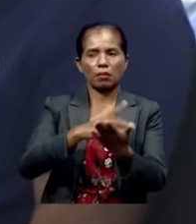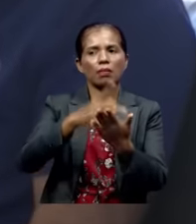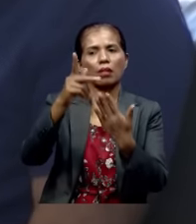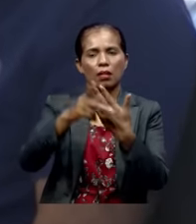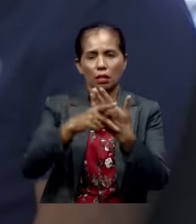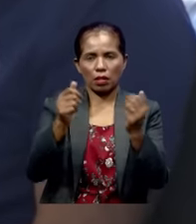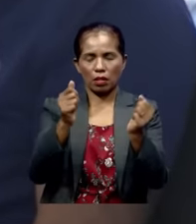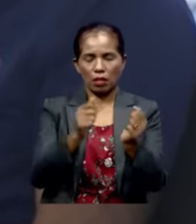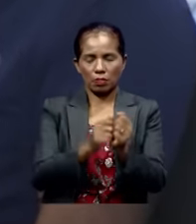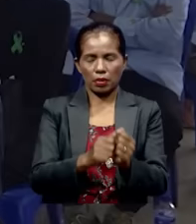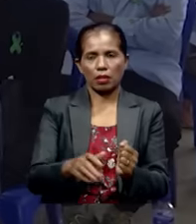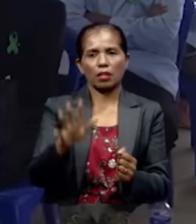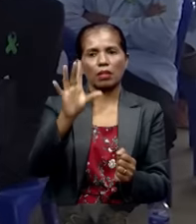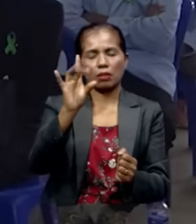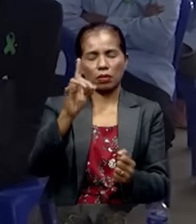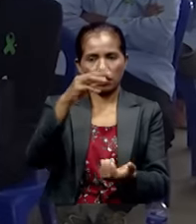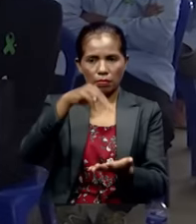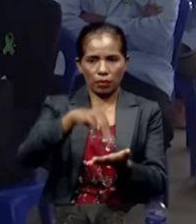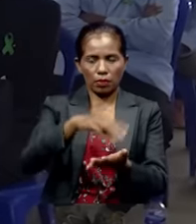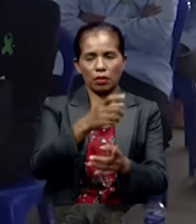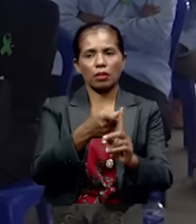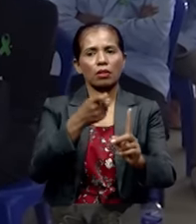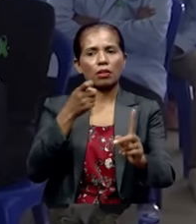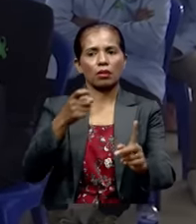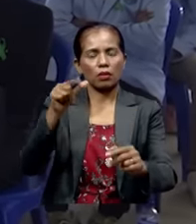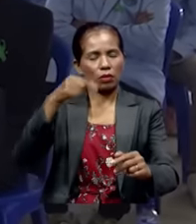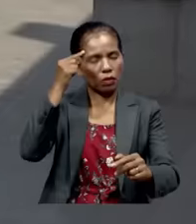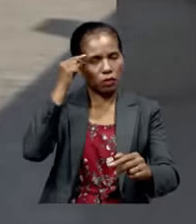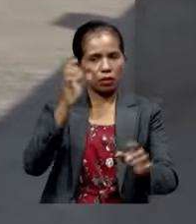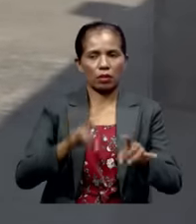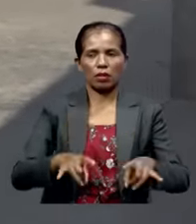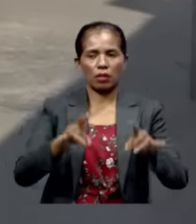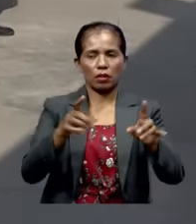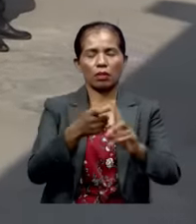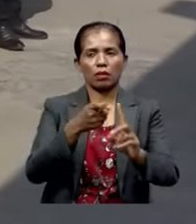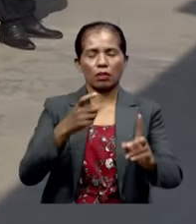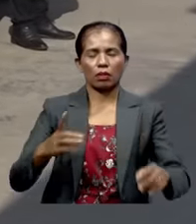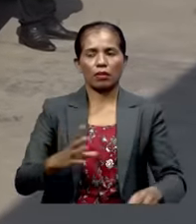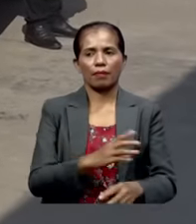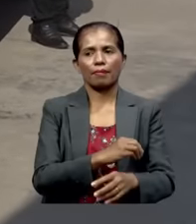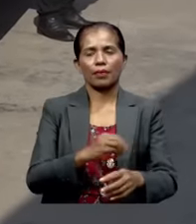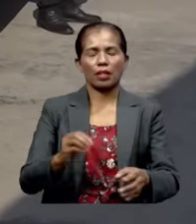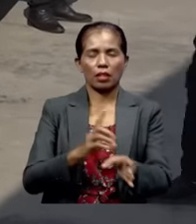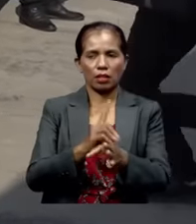CON HITUR RESIN. Nebe reta na apoio russi governo Austrália. Le russi Department